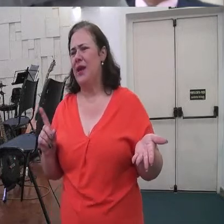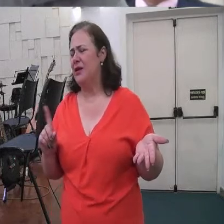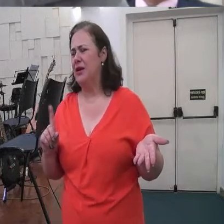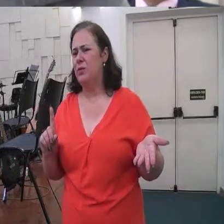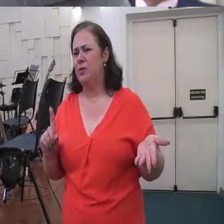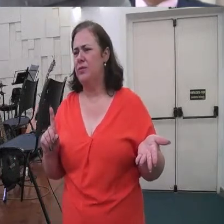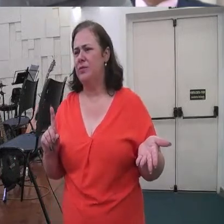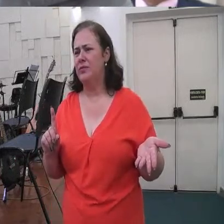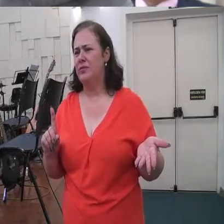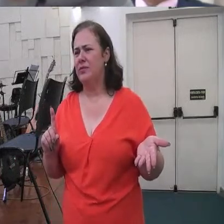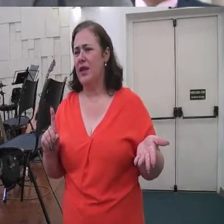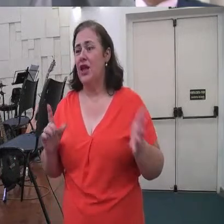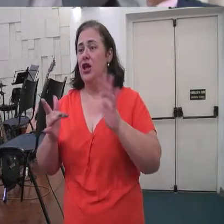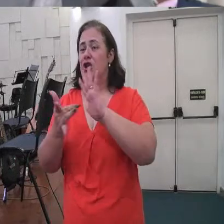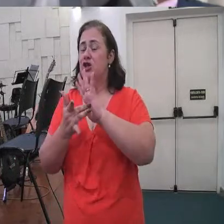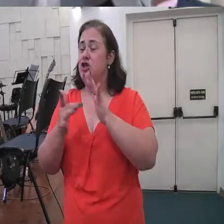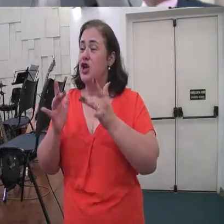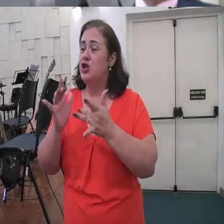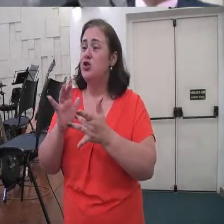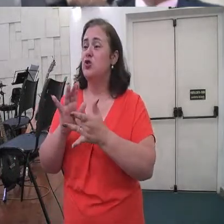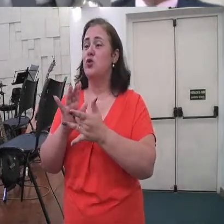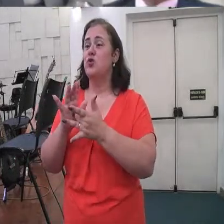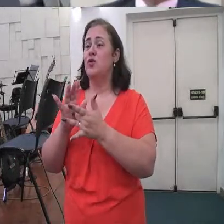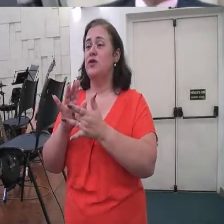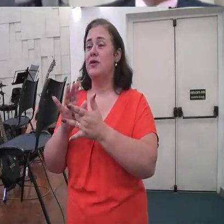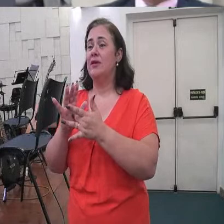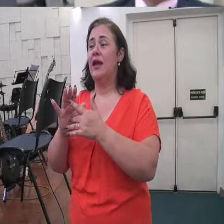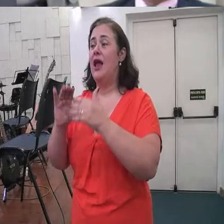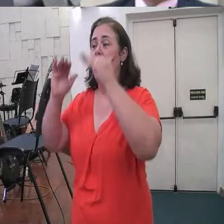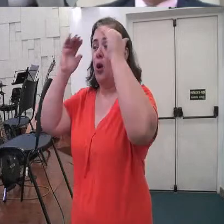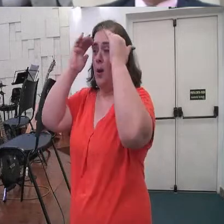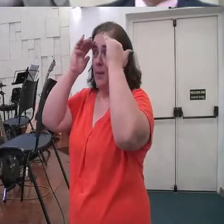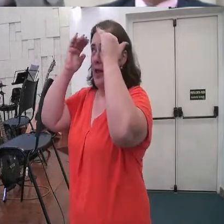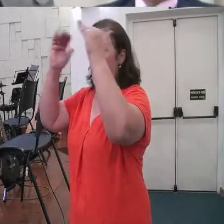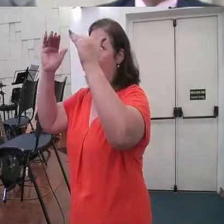do coração de Jesus? Deus, não sou eu.